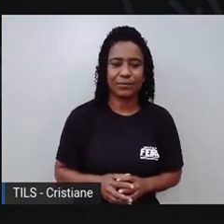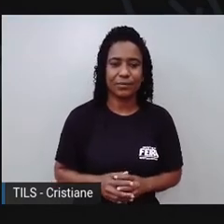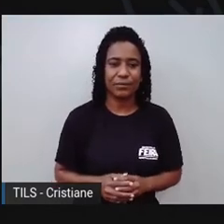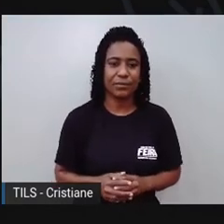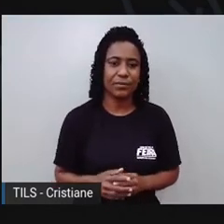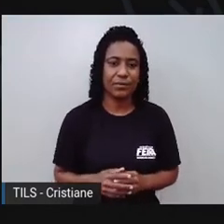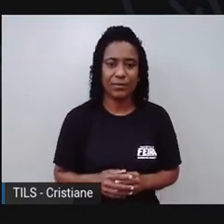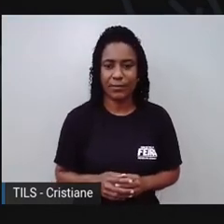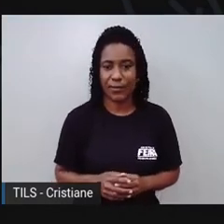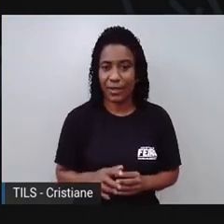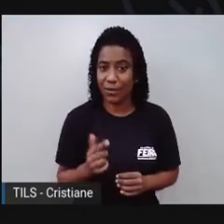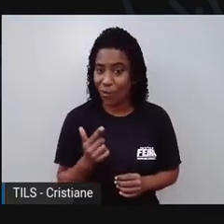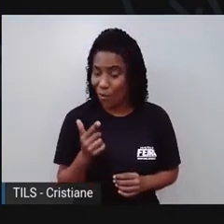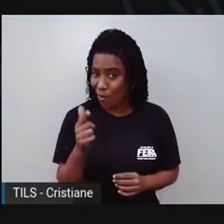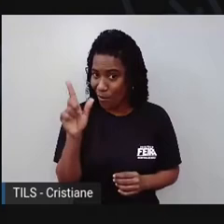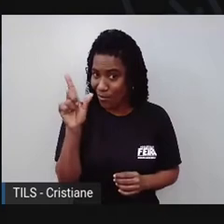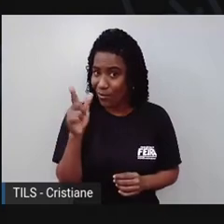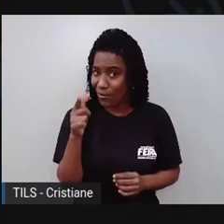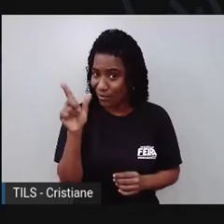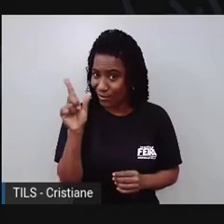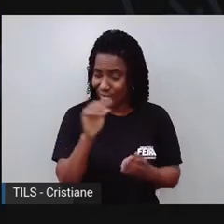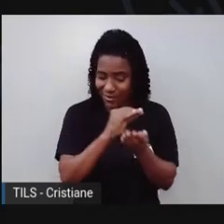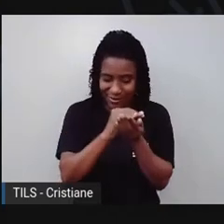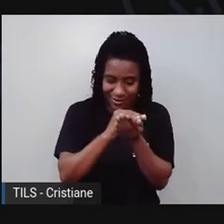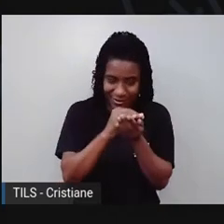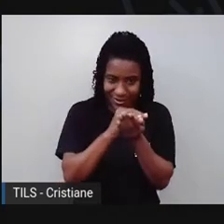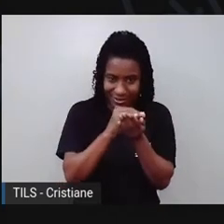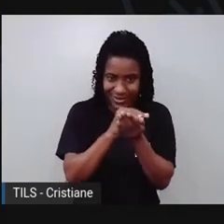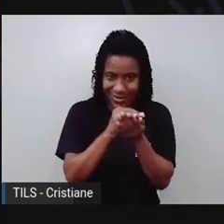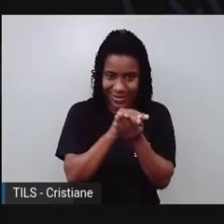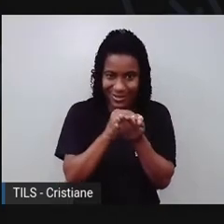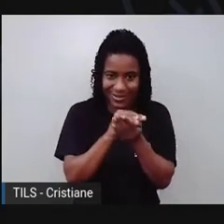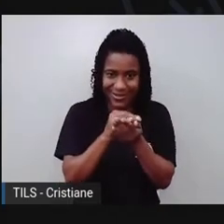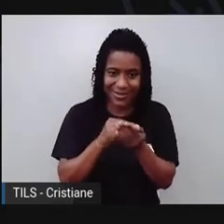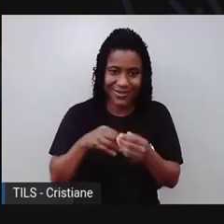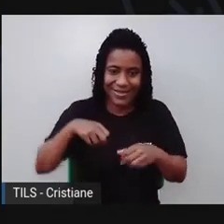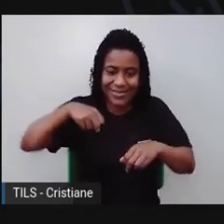Outra bolinha para ser uma das patinhas